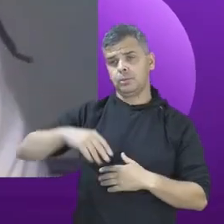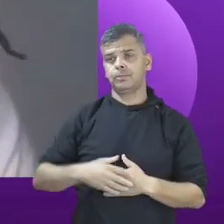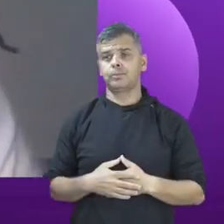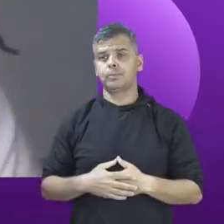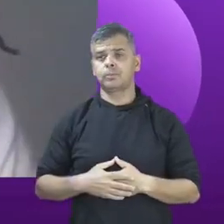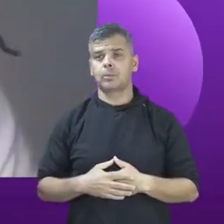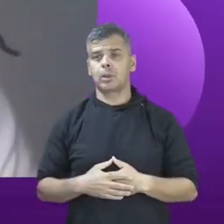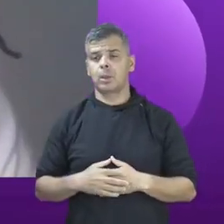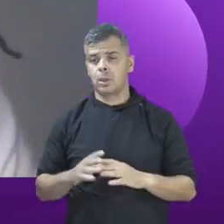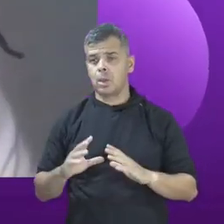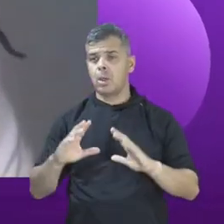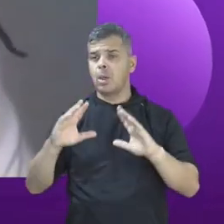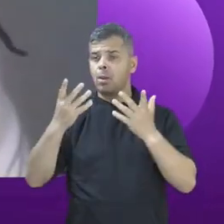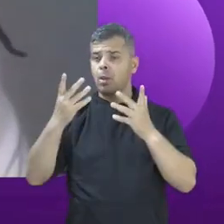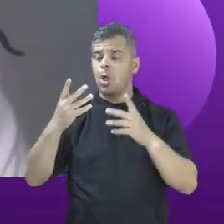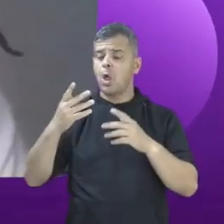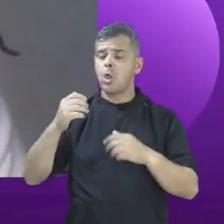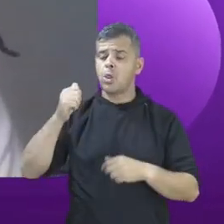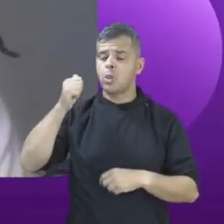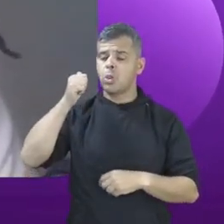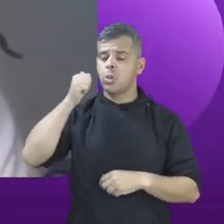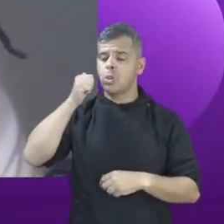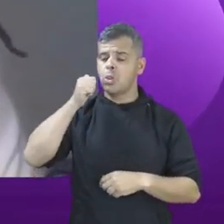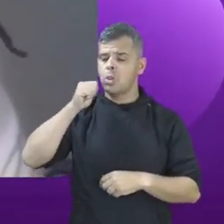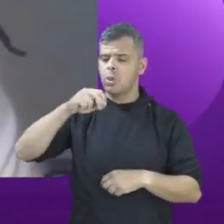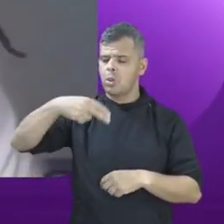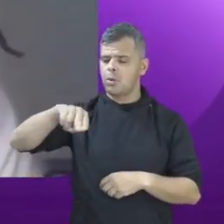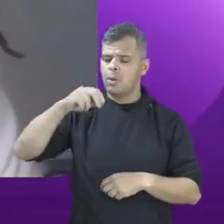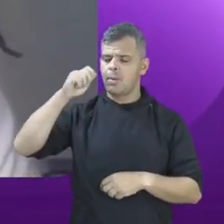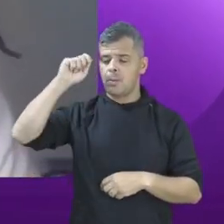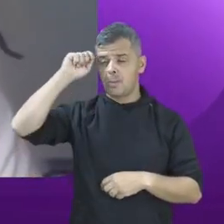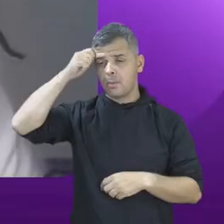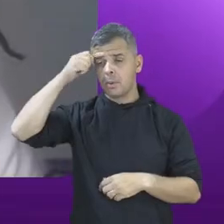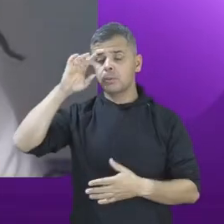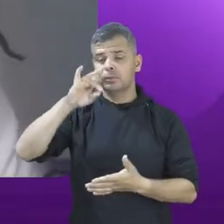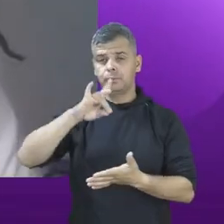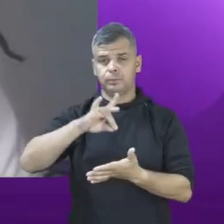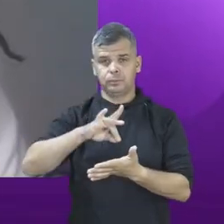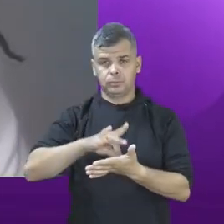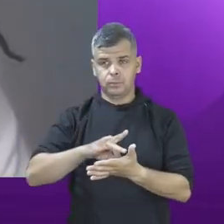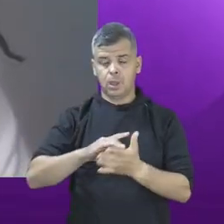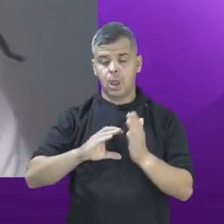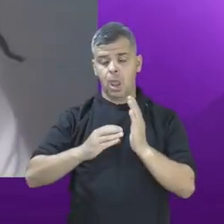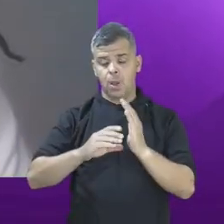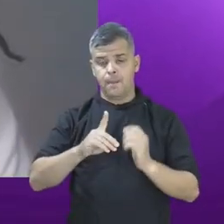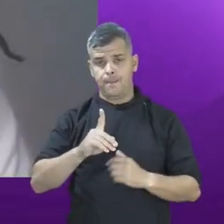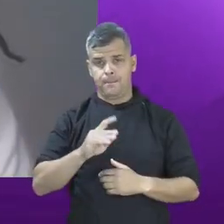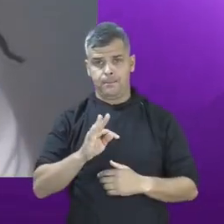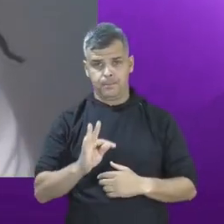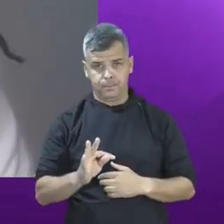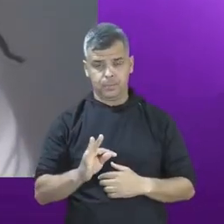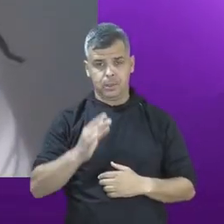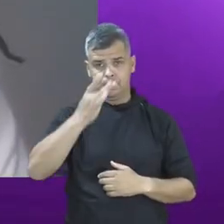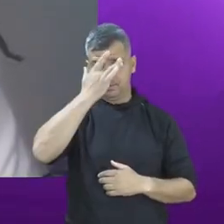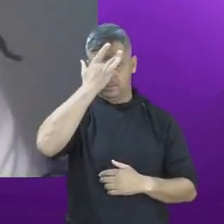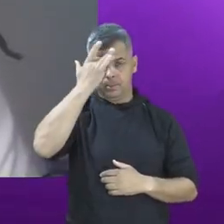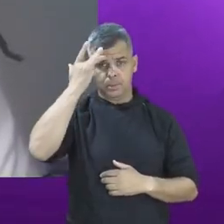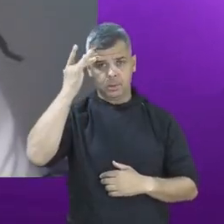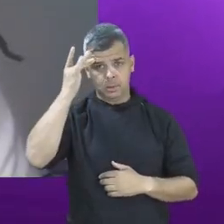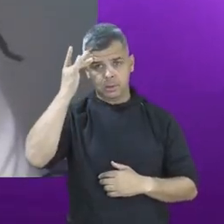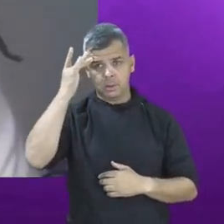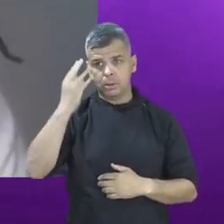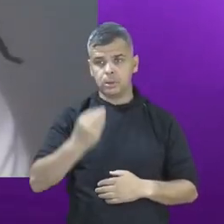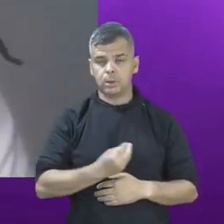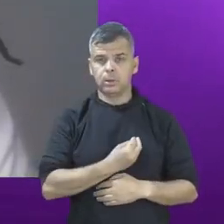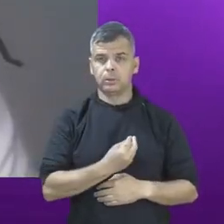nas comemorações do Novembro Negro, e aí é muito importante que, de fato, o Partido dos Trabalhadores, né, as pessoas que